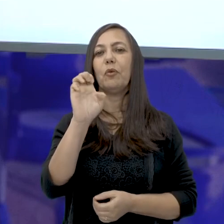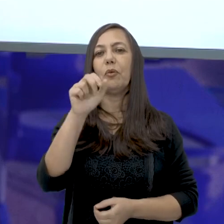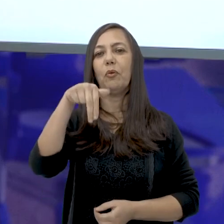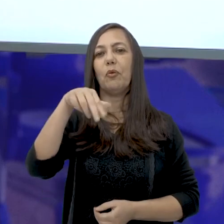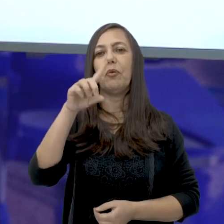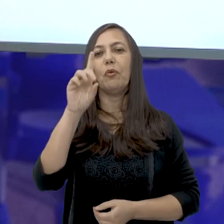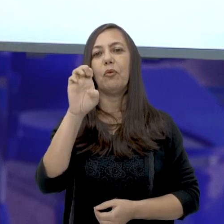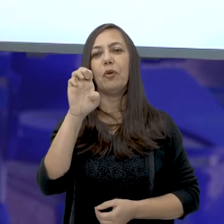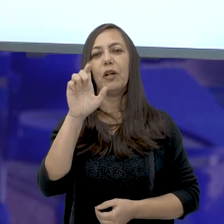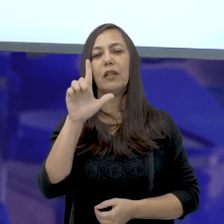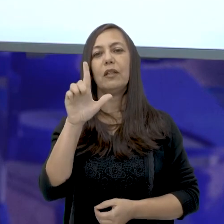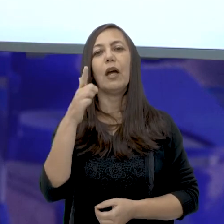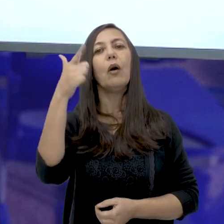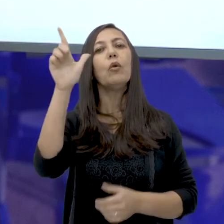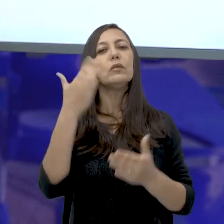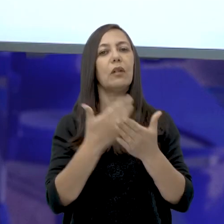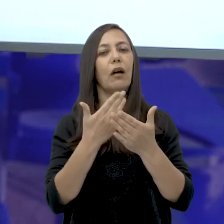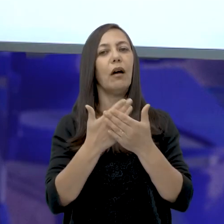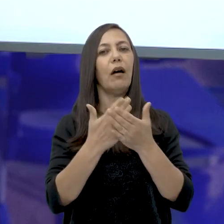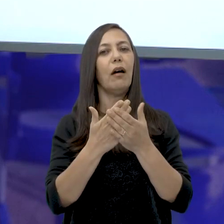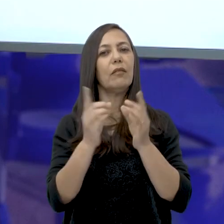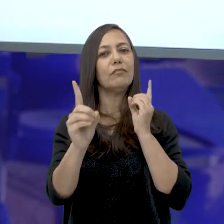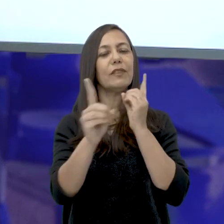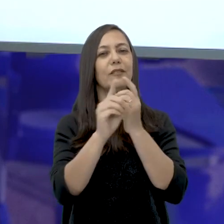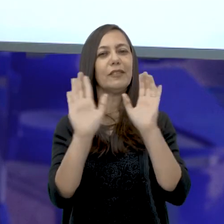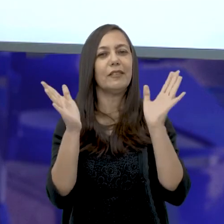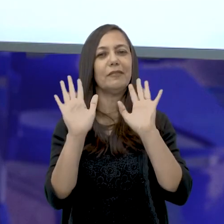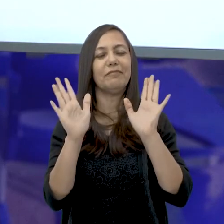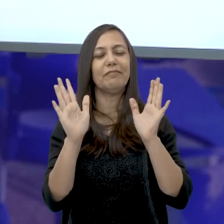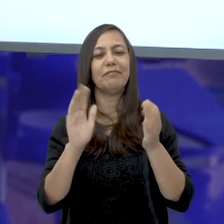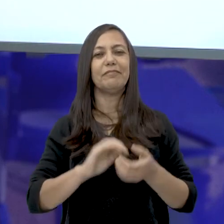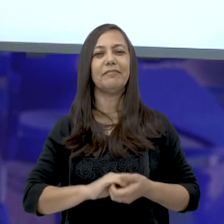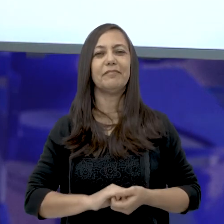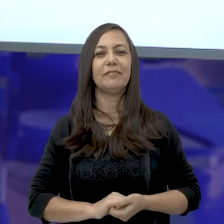melhor condição, principalmente do seu karma, né? Para as vidas futuras. E por